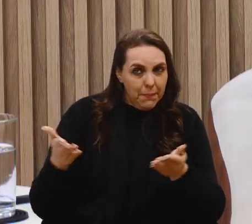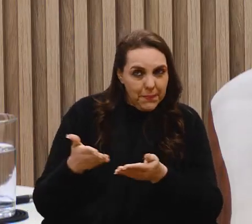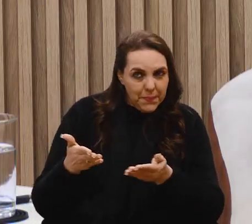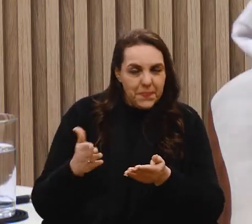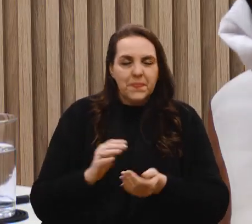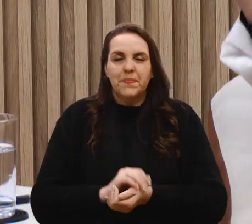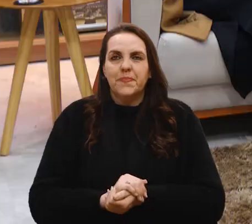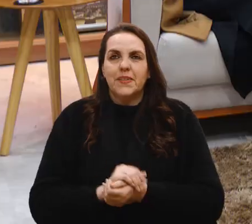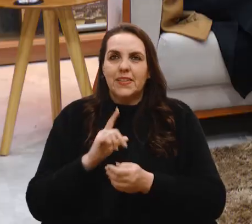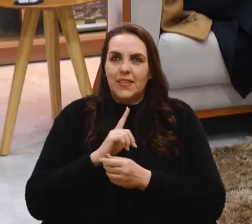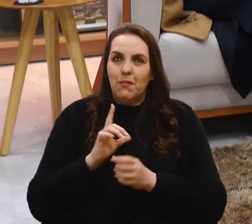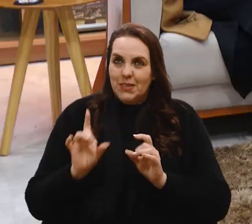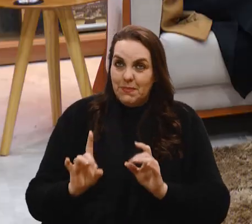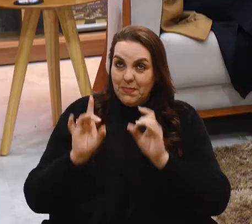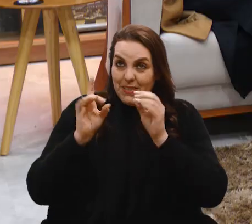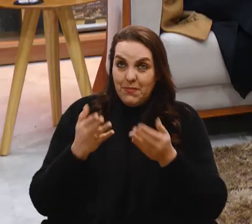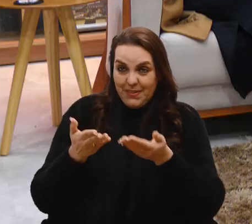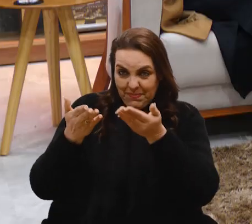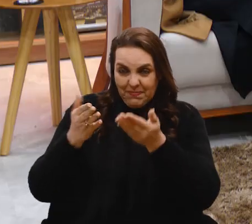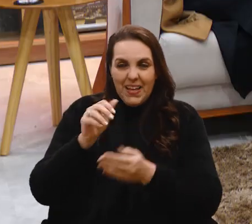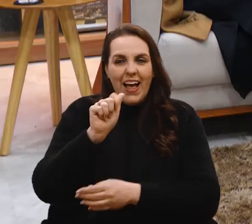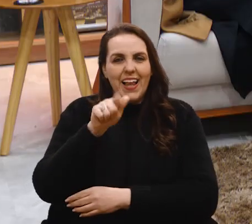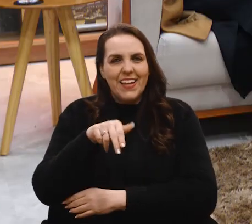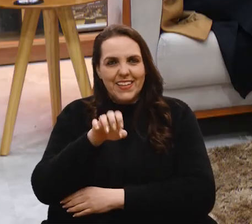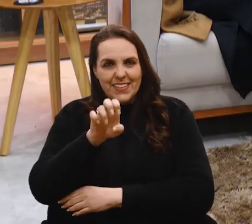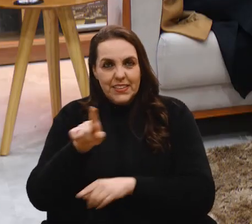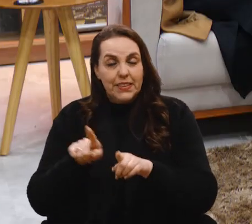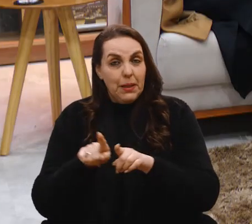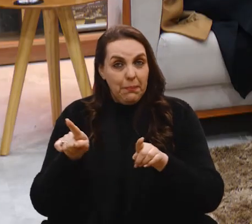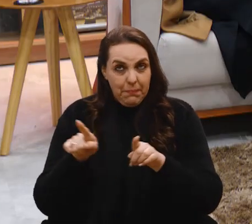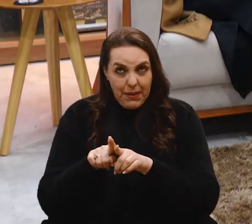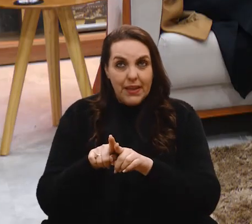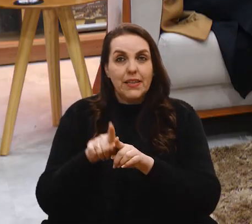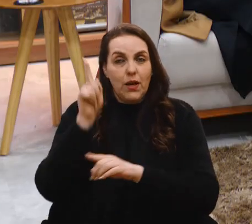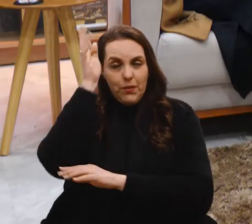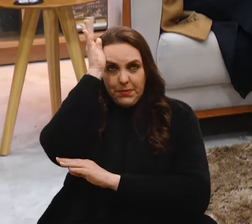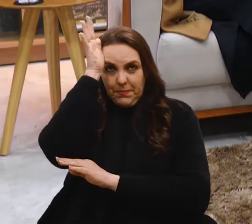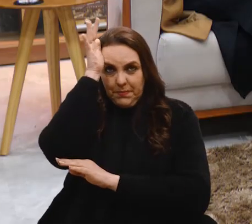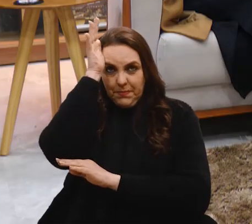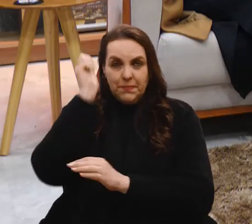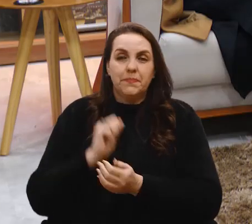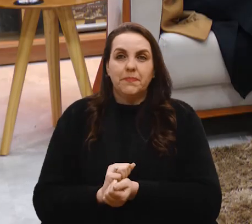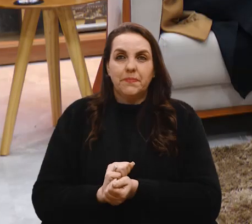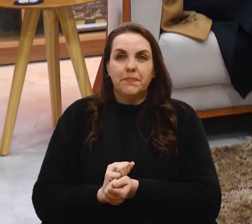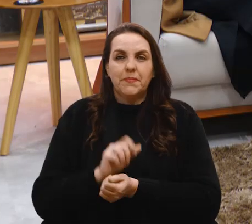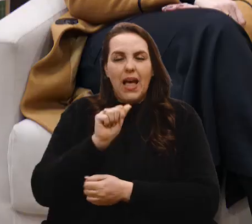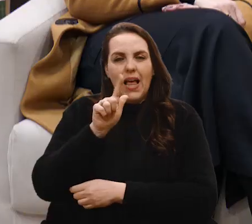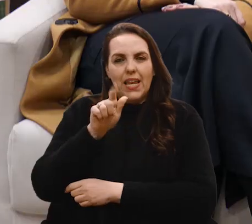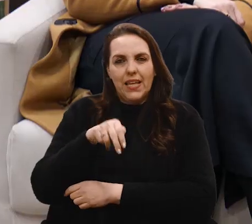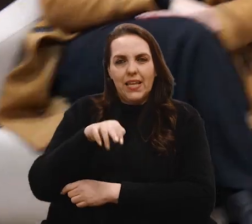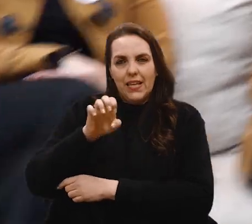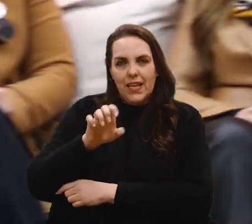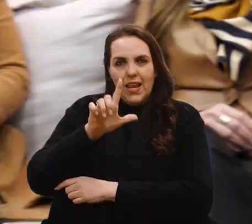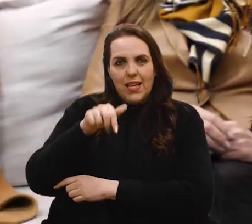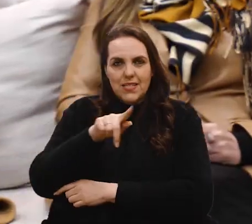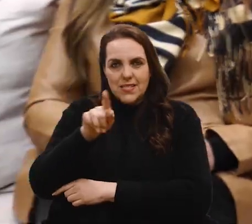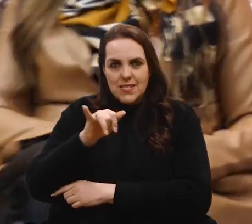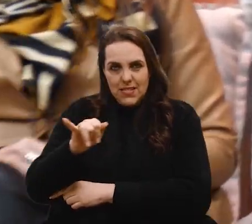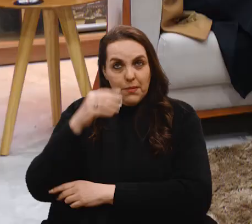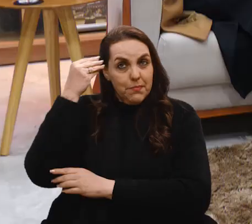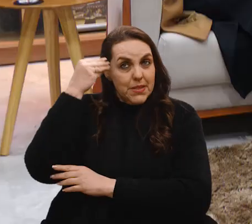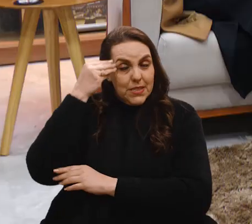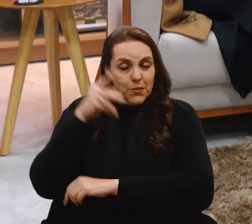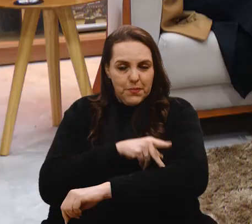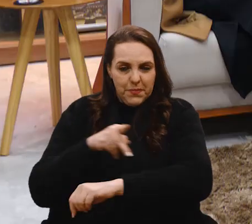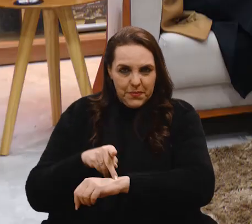tem especialmente a Aline, que também é altas habilidades, né? É a Aline Pegoraro Lenzi, psicopedagoga e